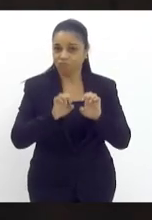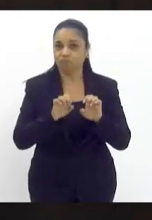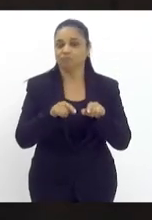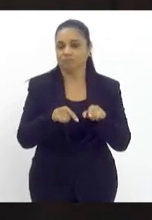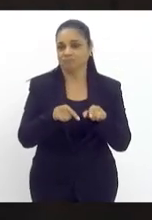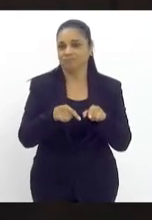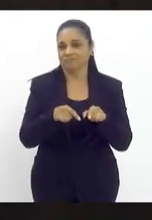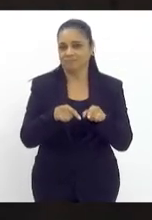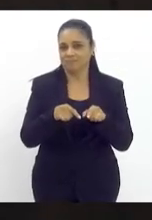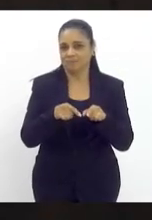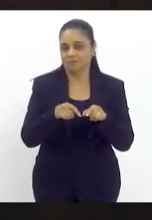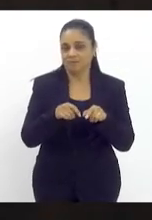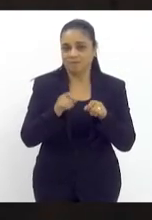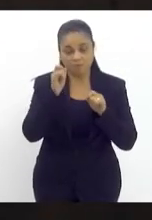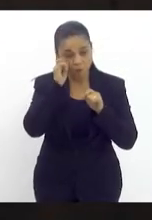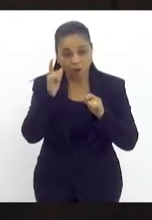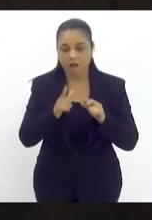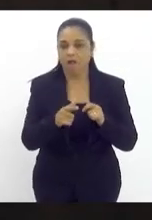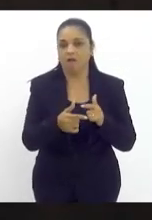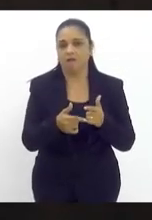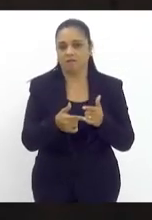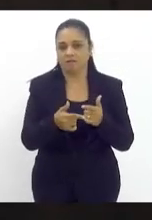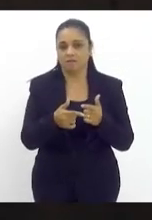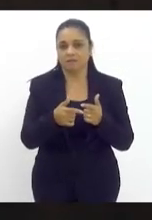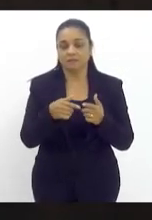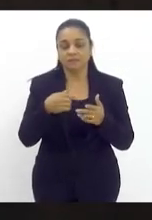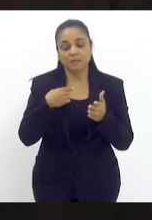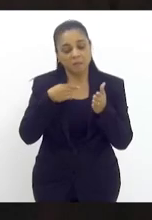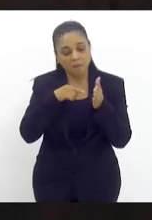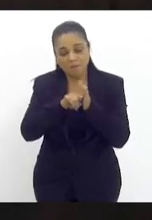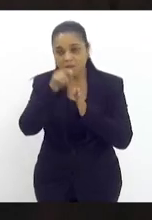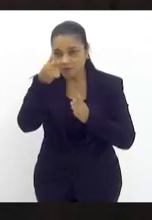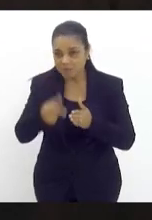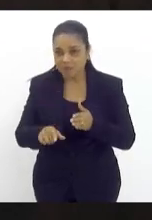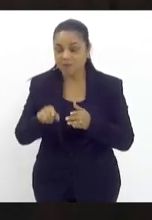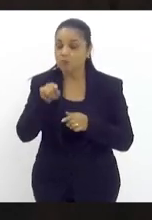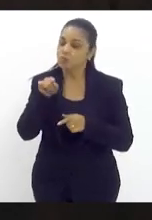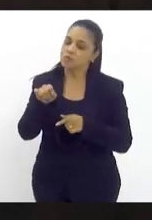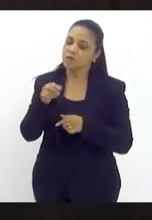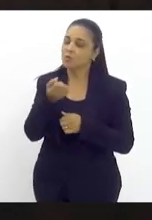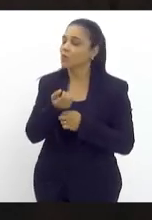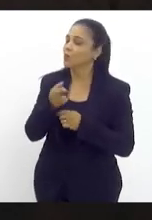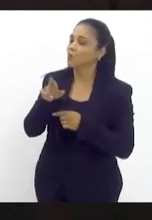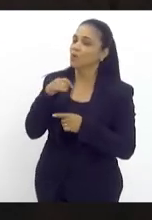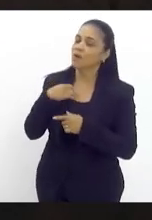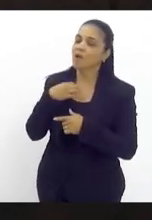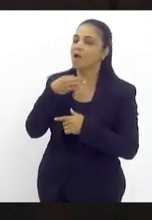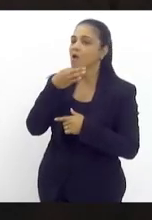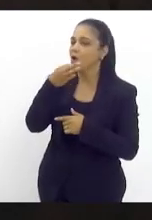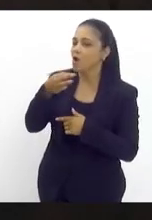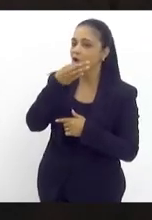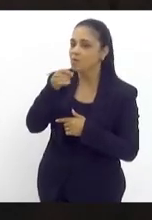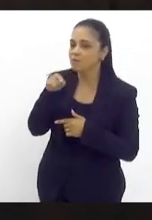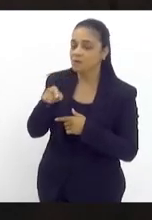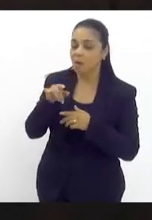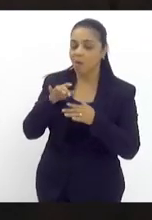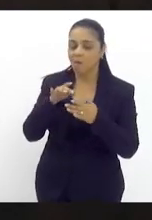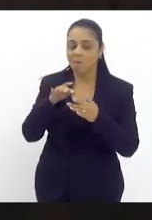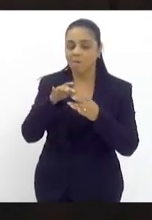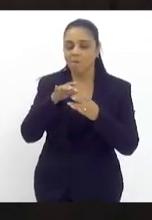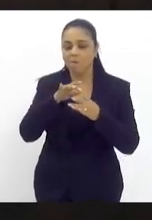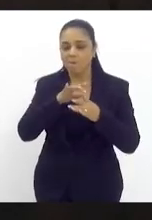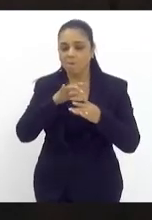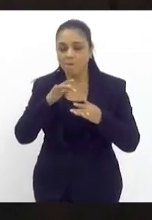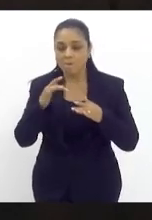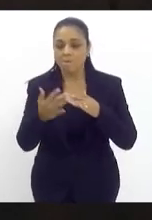Obrigado. Por último, o que a doutora acha sobre as mídias de alcance